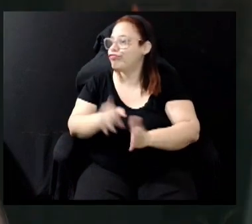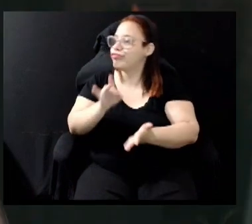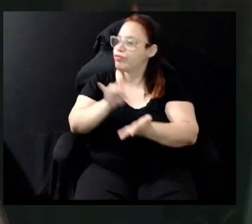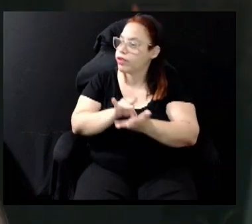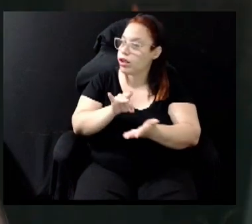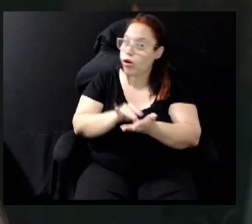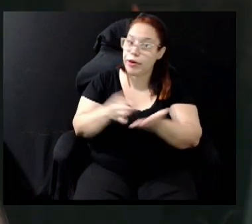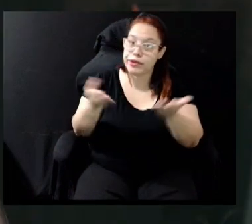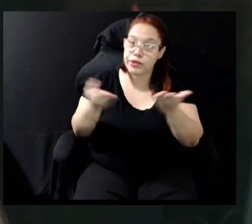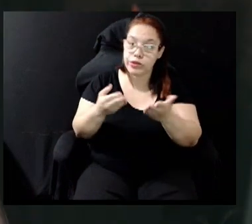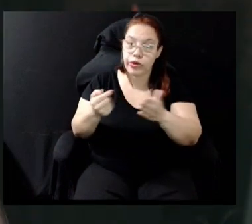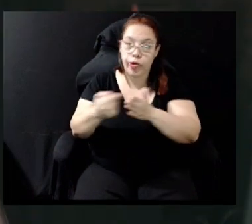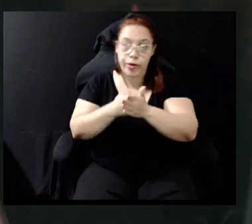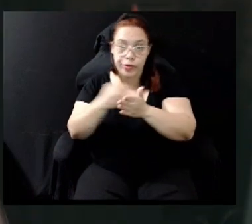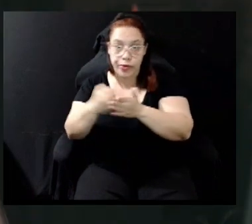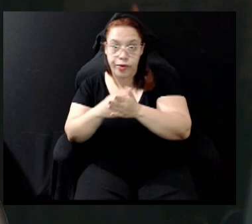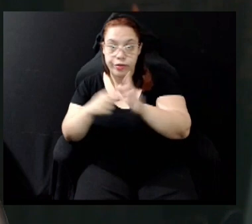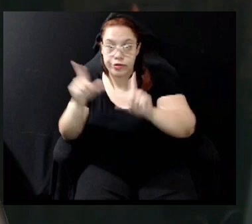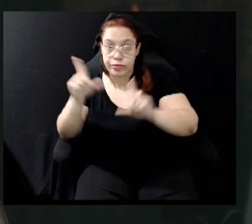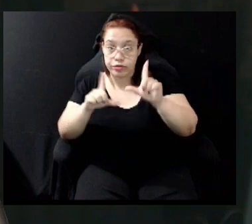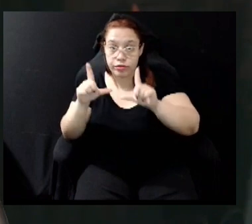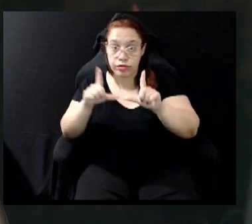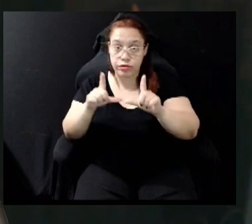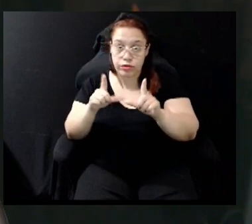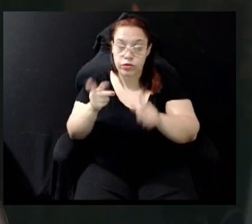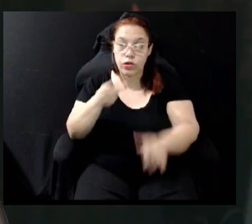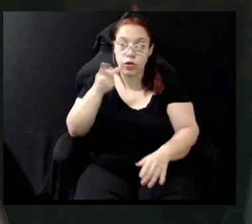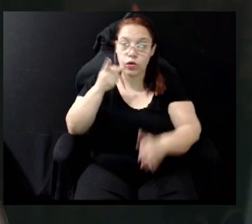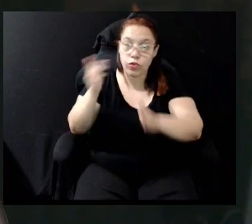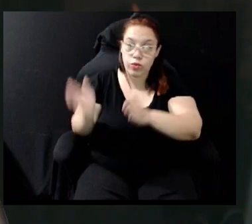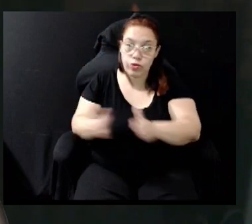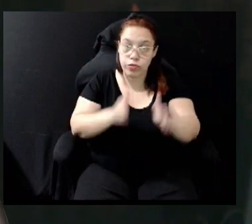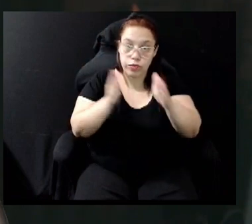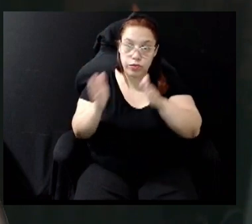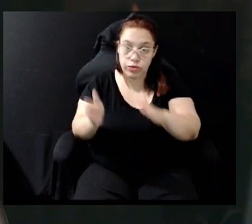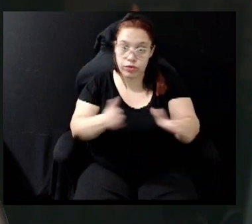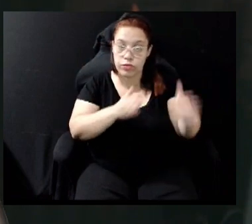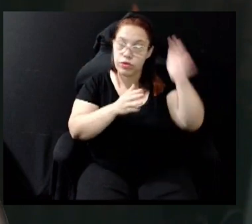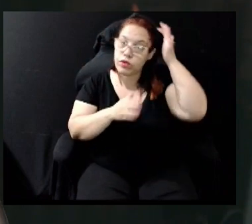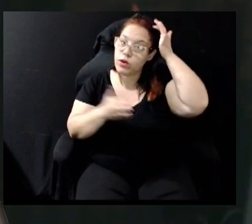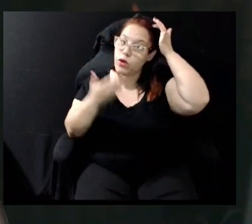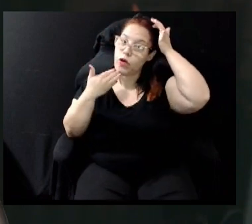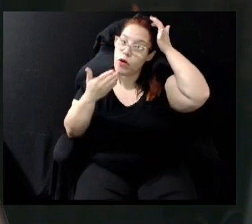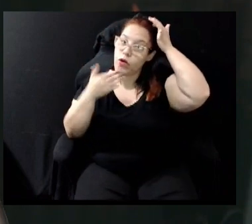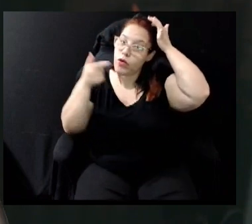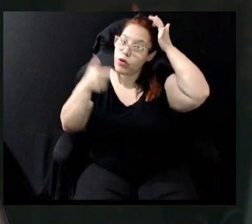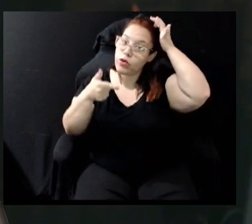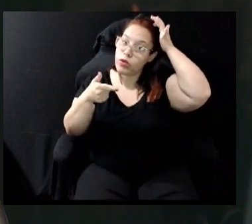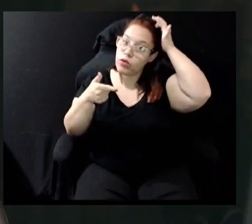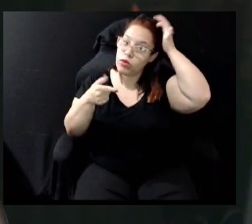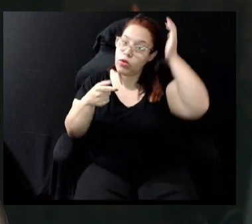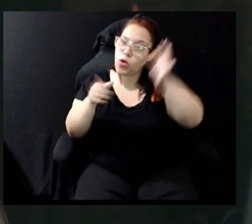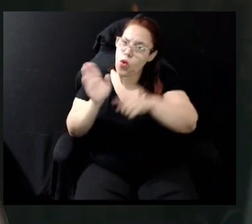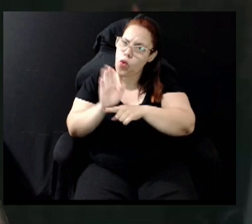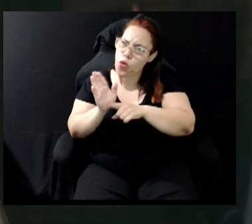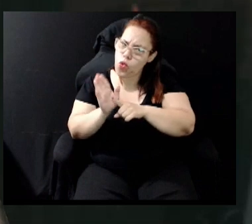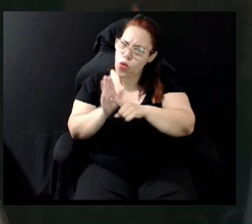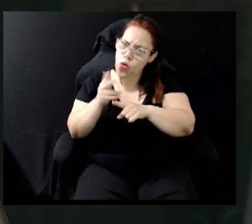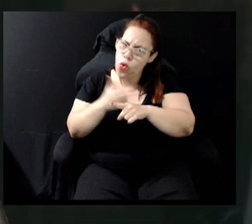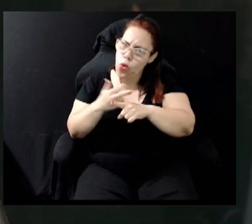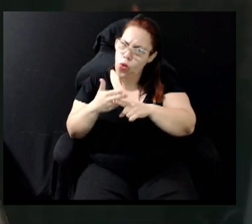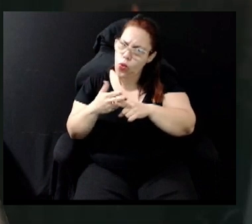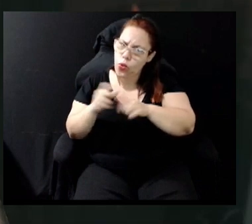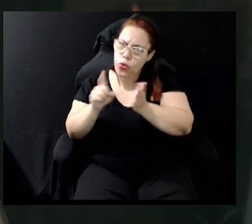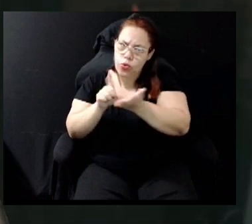mais perguntas na tela. Eu quero até falar com a produção, enquanto a gente vai conversando aqui, nós temos um vídeo com fotos, né? Claro, a gente